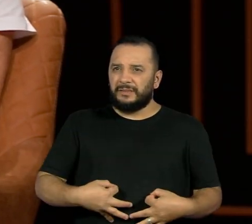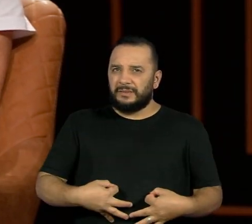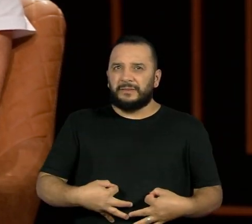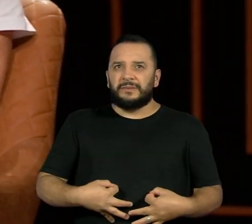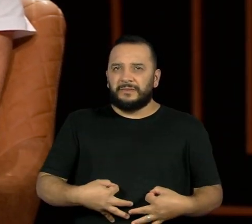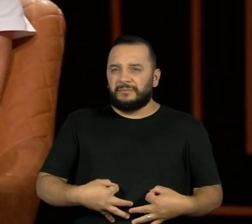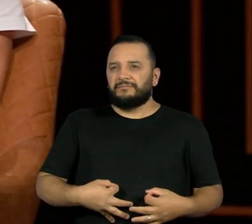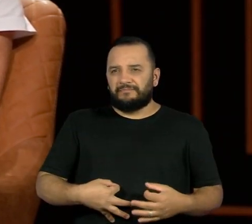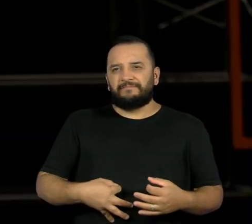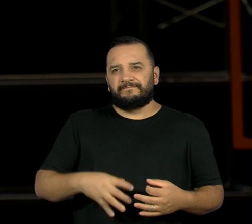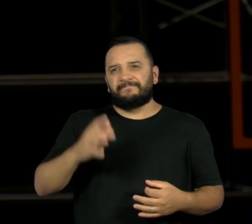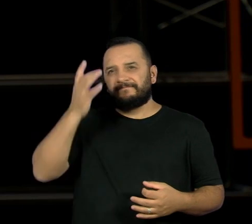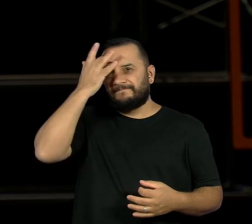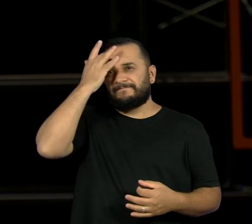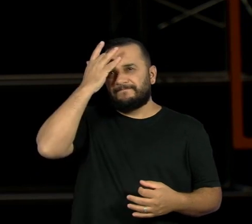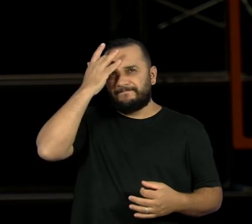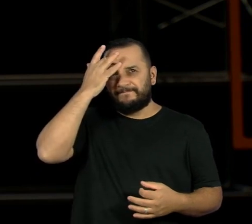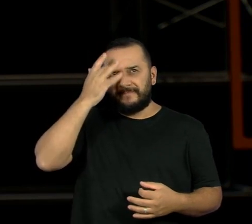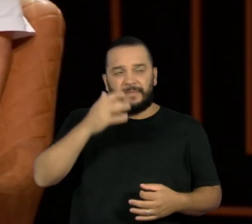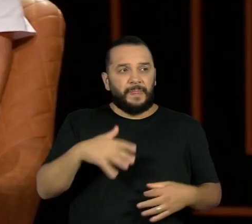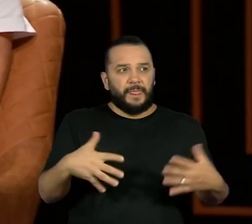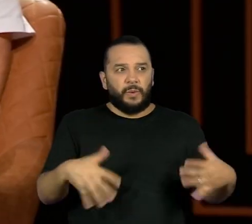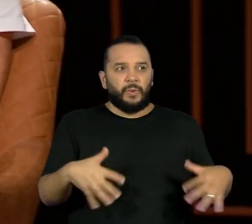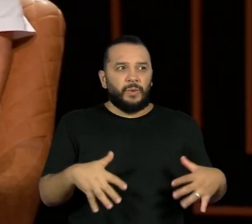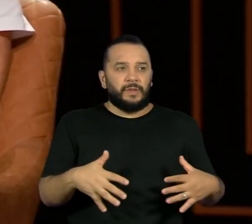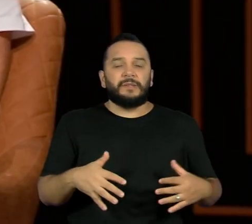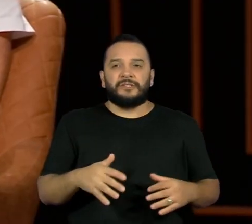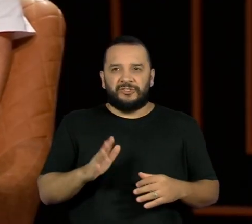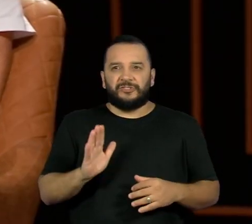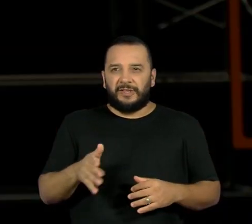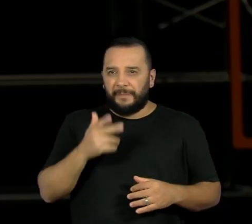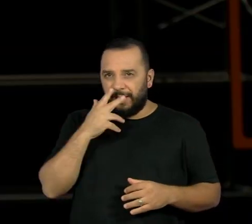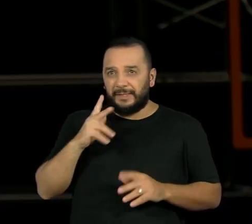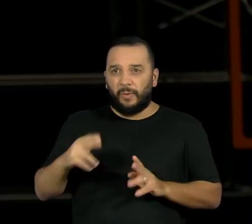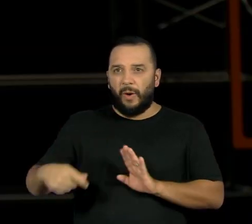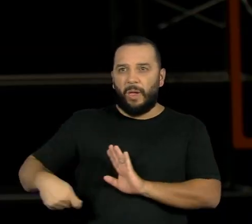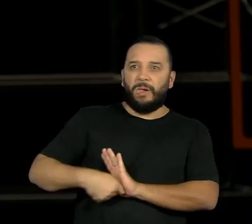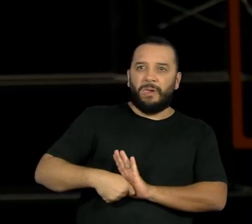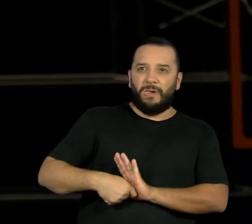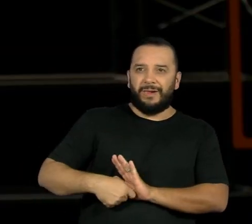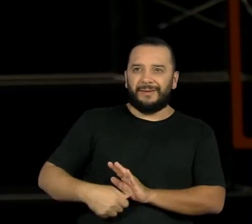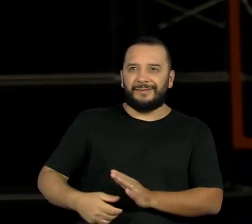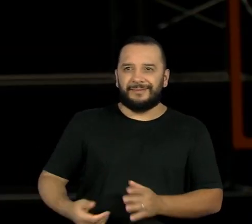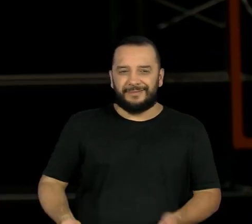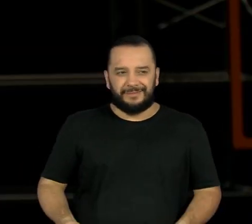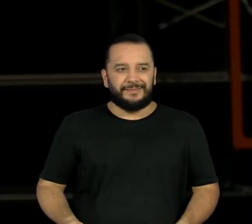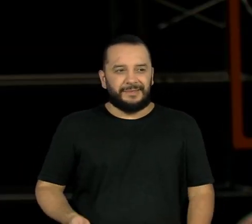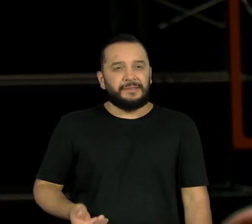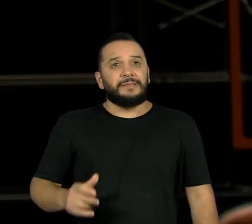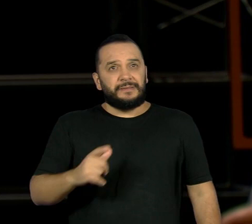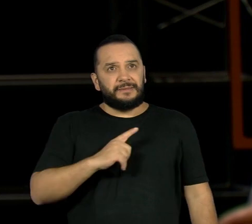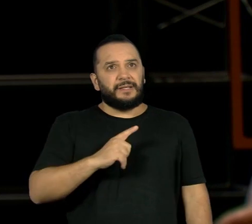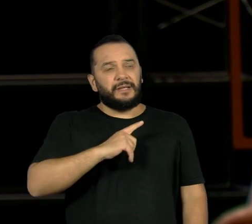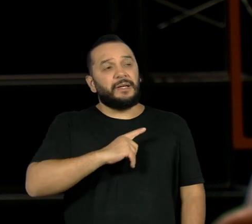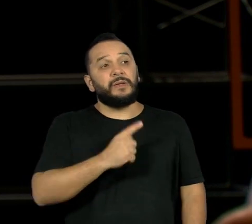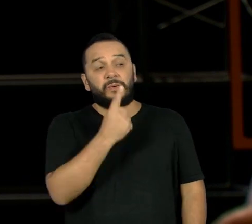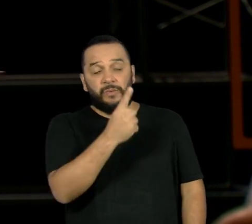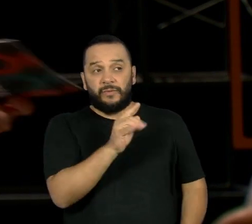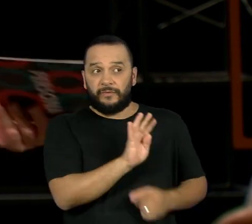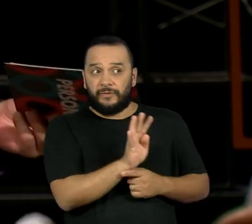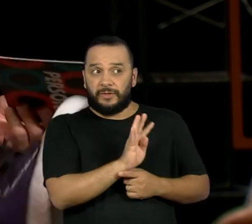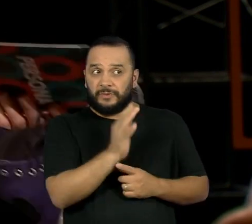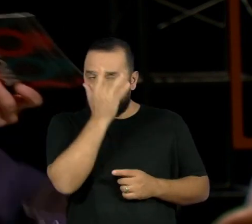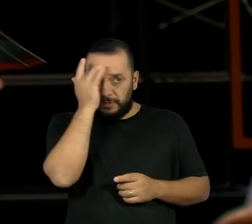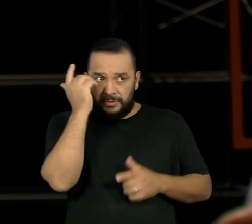é inesquecível. Monteagudo, né? Era, no fígado. Temos um último depoimento, Clarice. Agora é de alguém com quem você